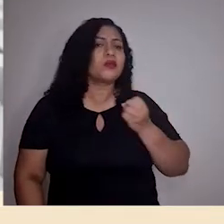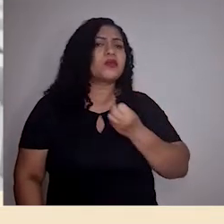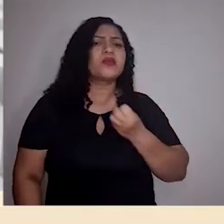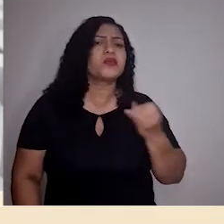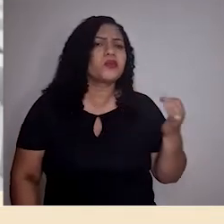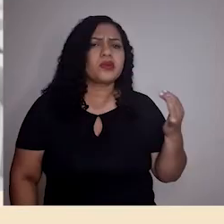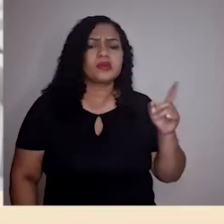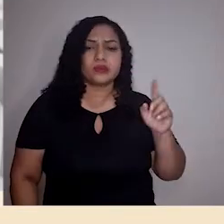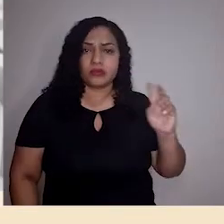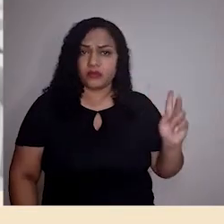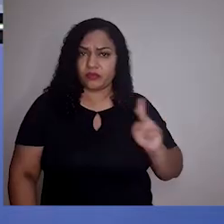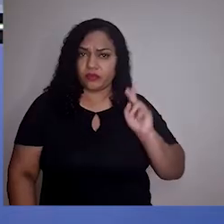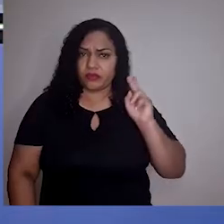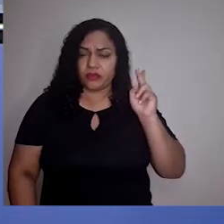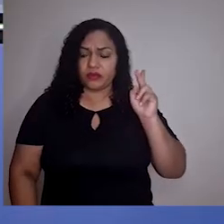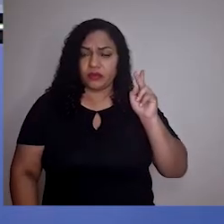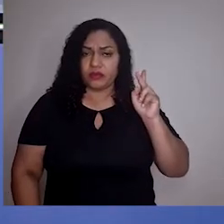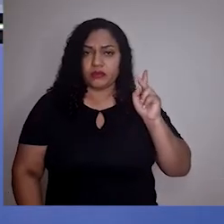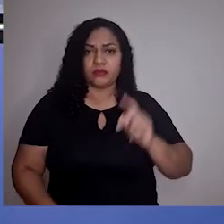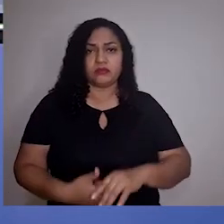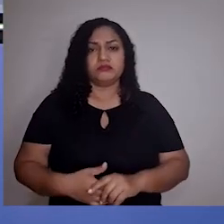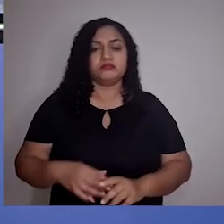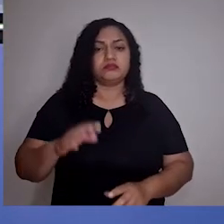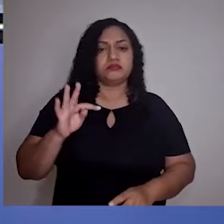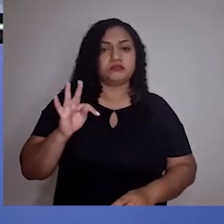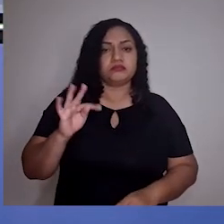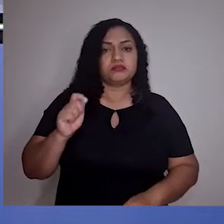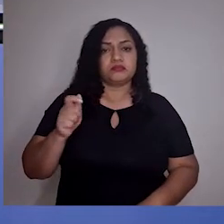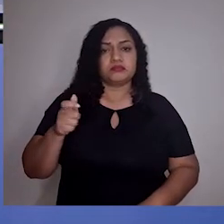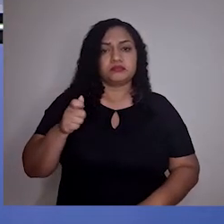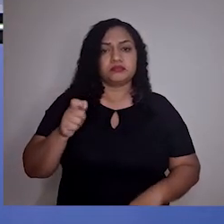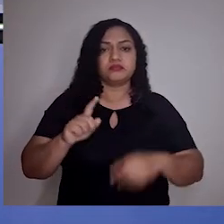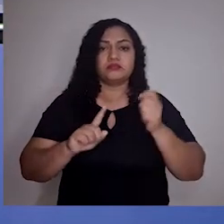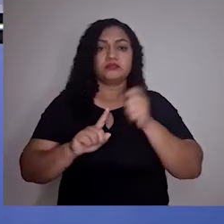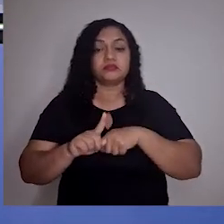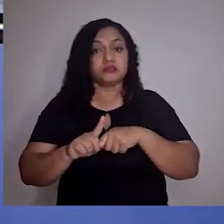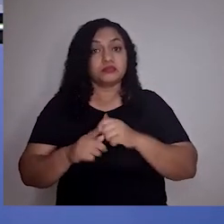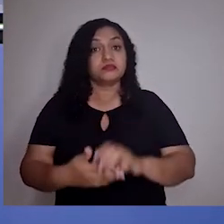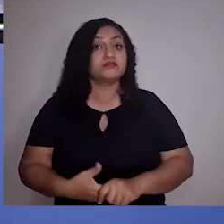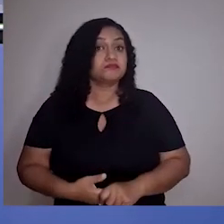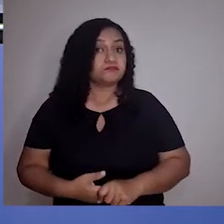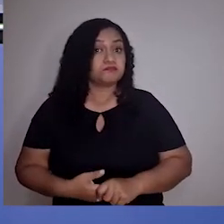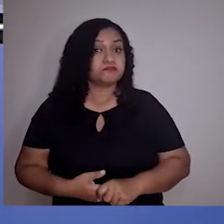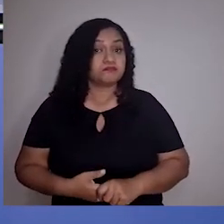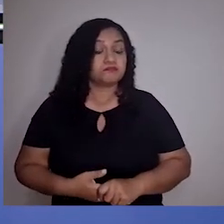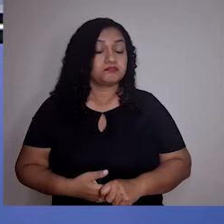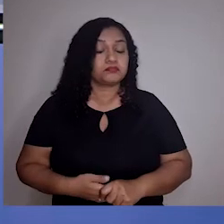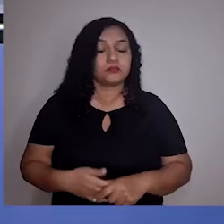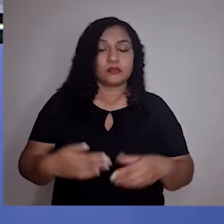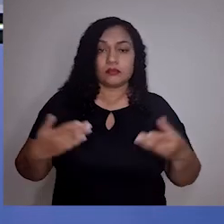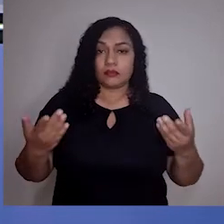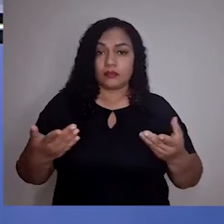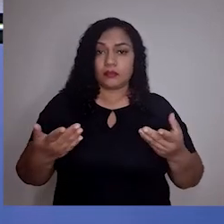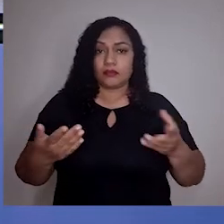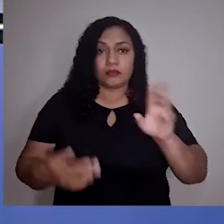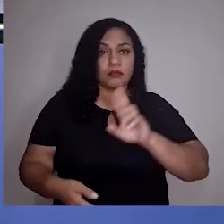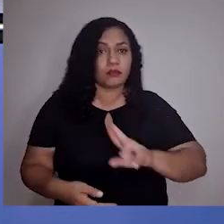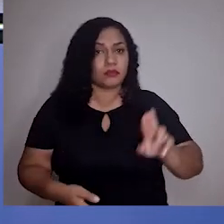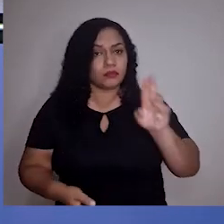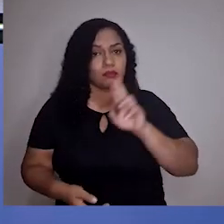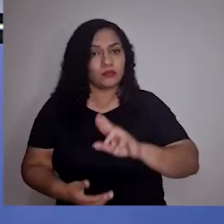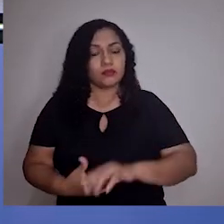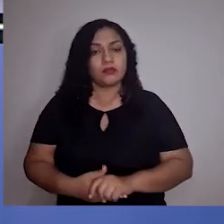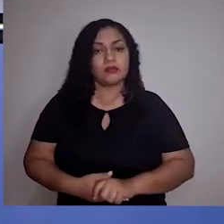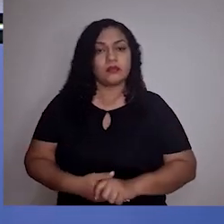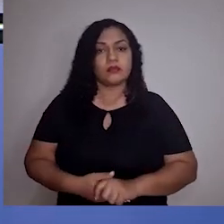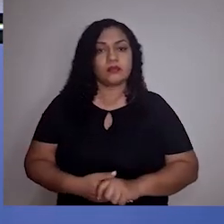taxa mensal? Esse outro exercício quer que a gente calcule qual é a taxa. E nós vamos